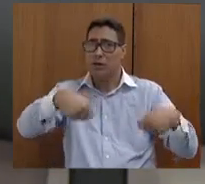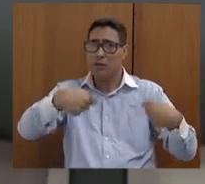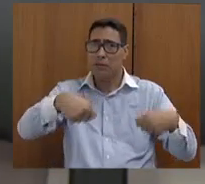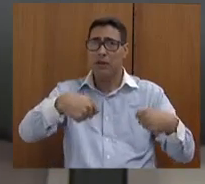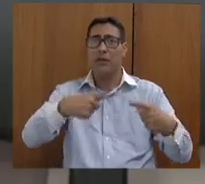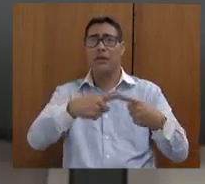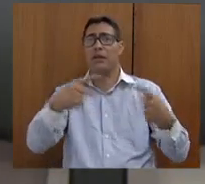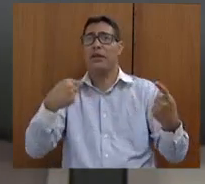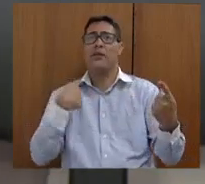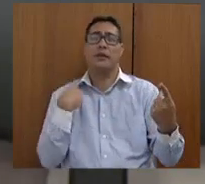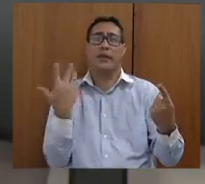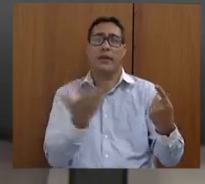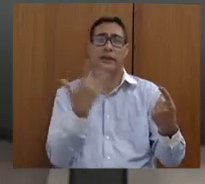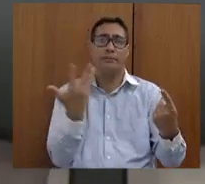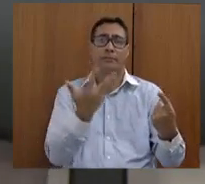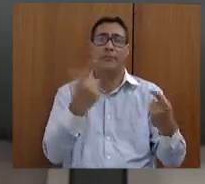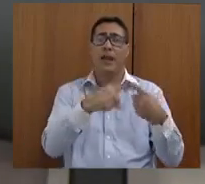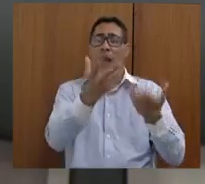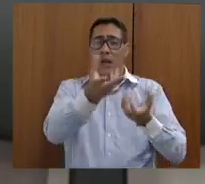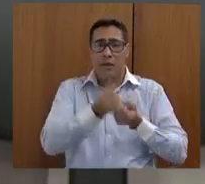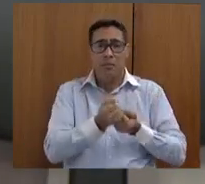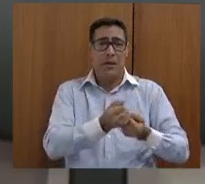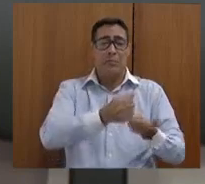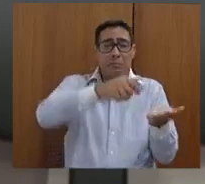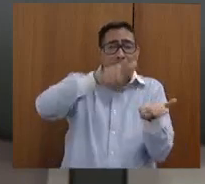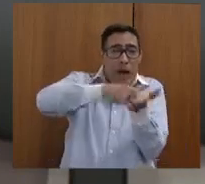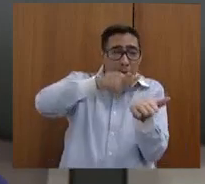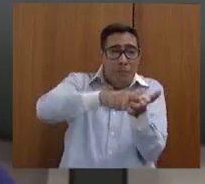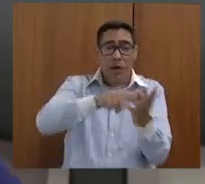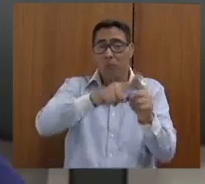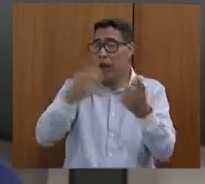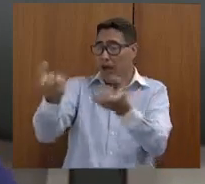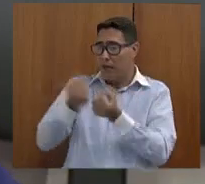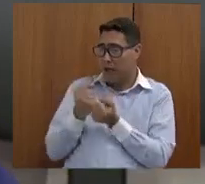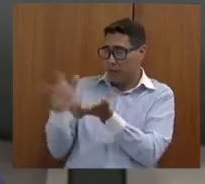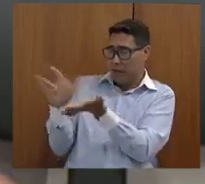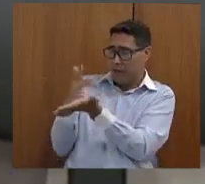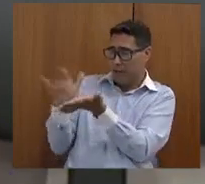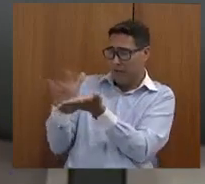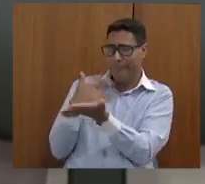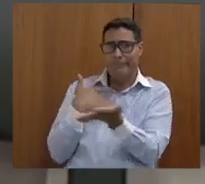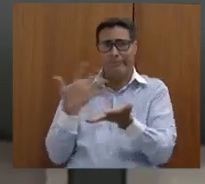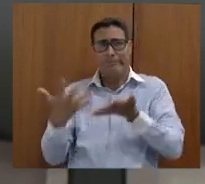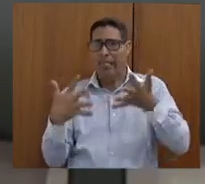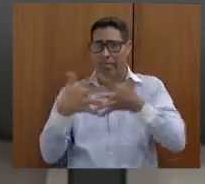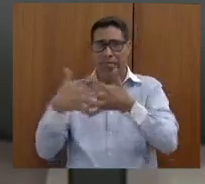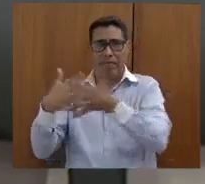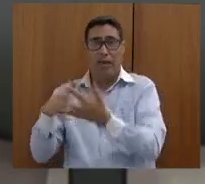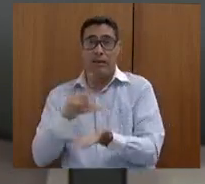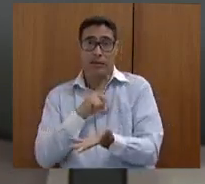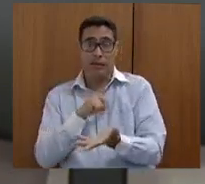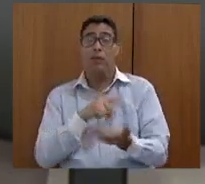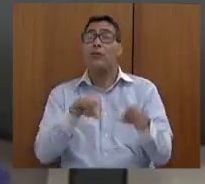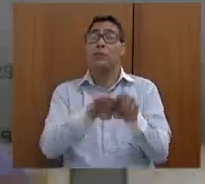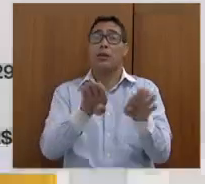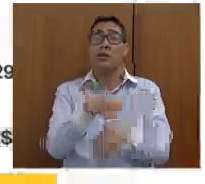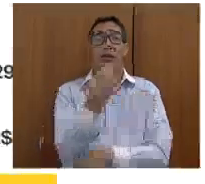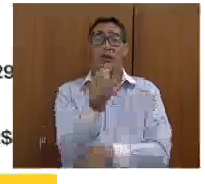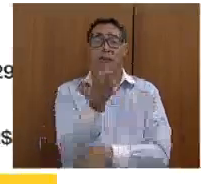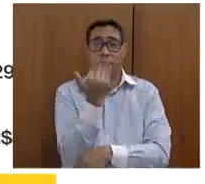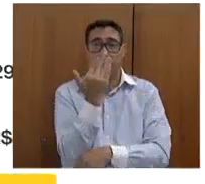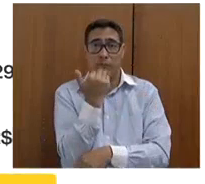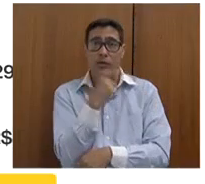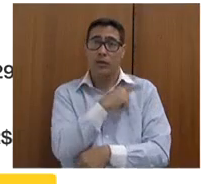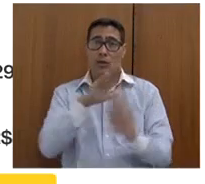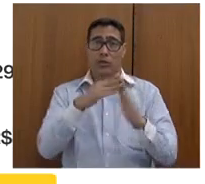Badminton ou tablet Amarelo né na alimentação escolar Nós também criamos um valor mínimo que é